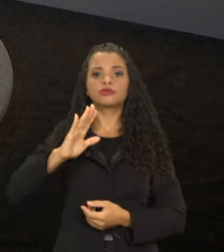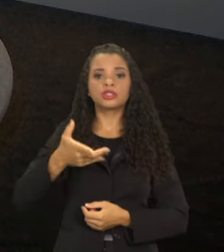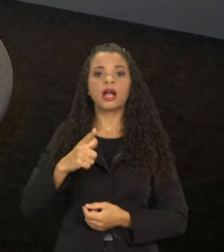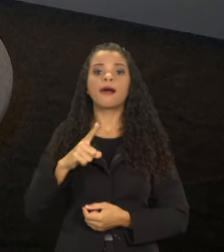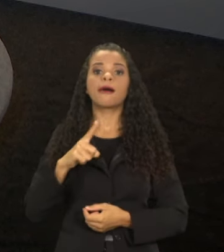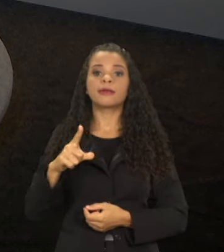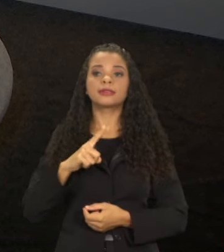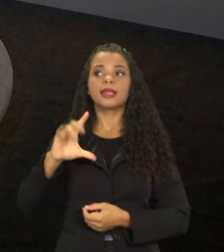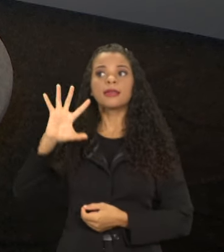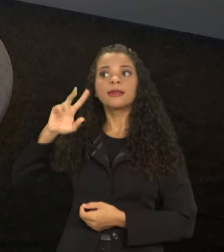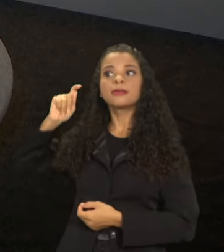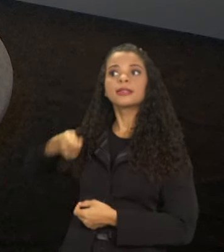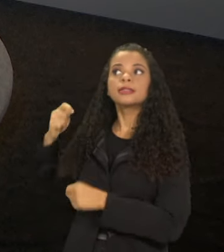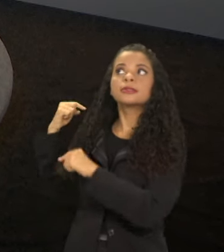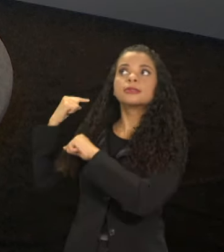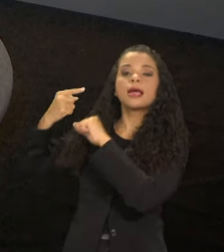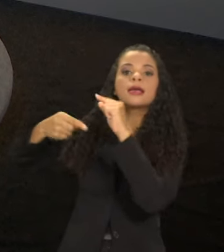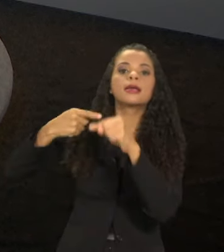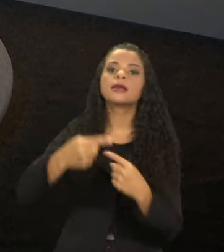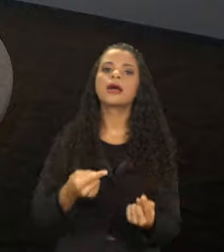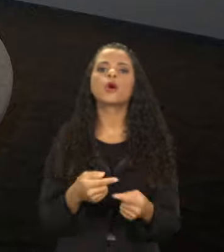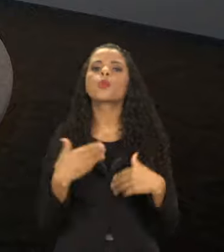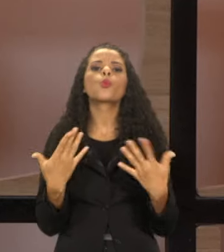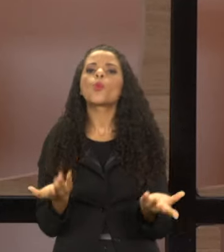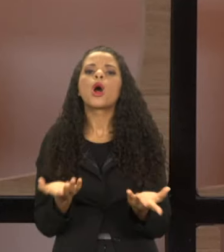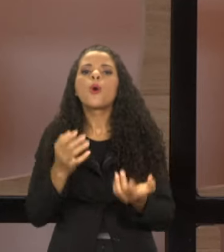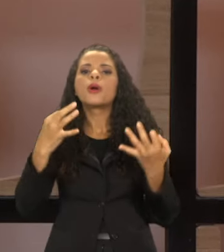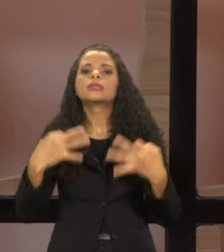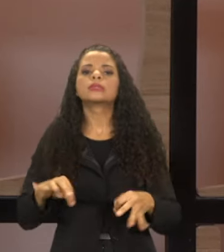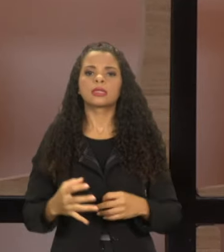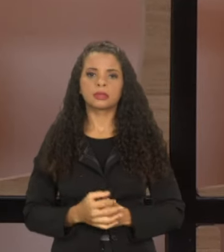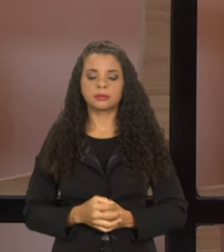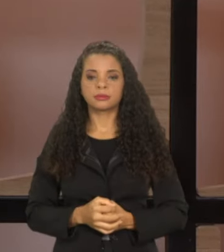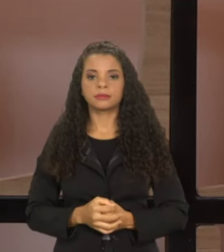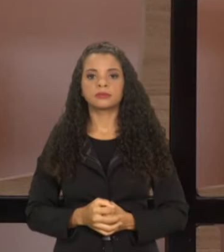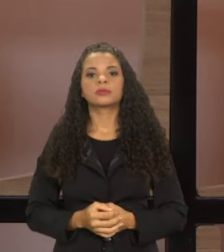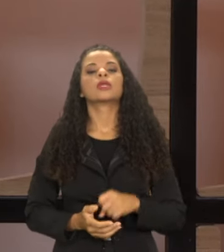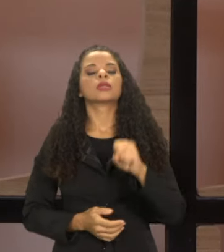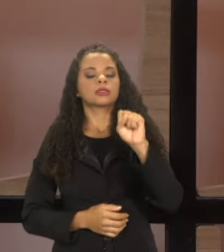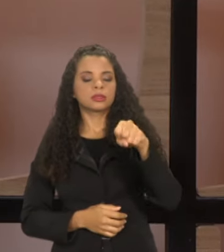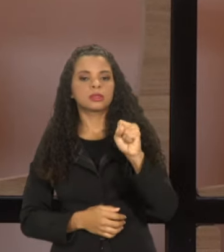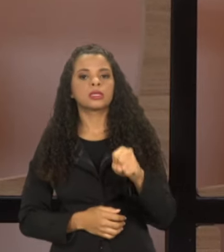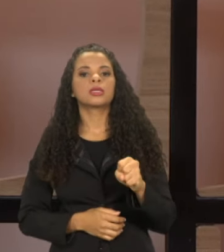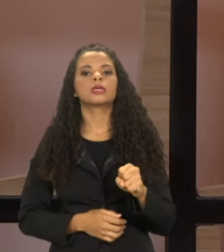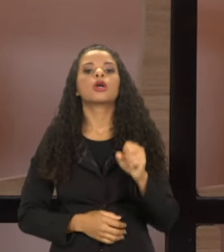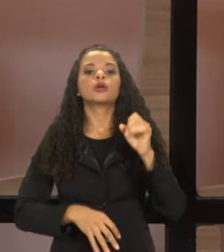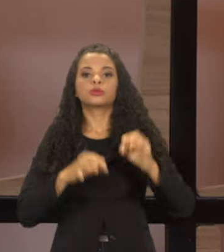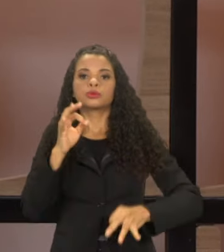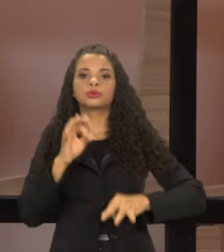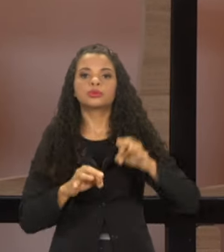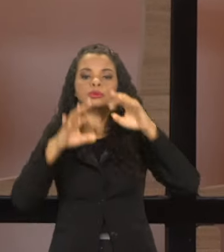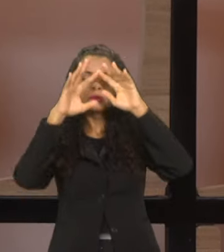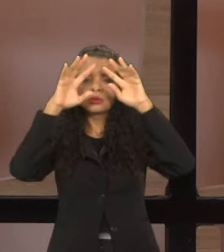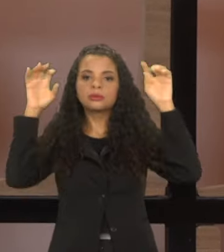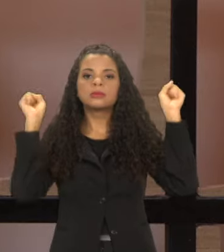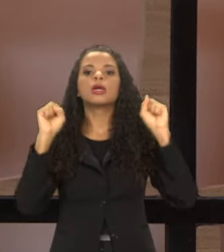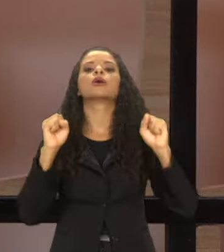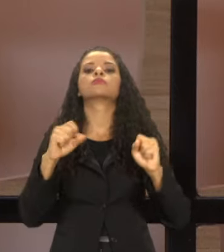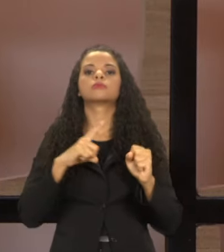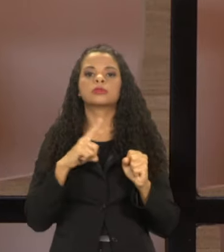existem precedentes. Qual é o termo correto? É, exatamente. O Supremo tem uma jurisprudência que foi construída ao longo da pandemia